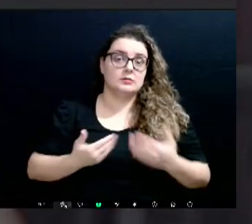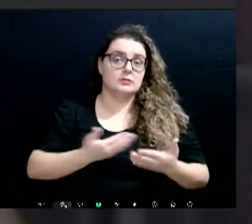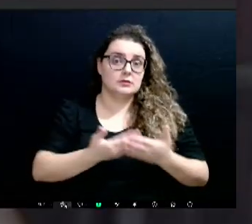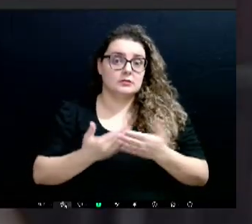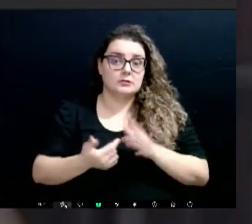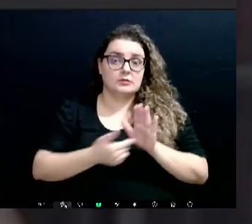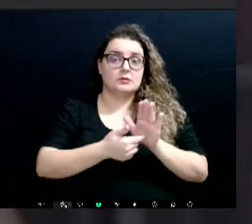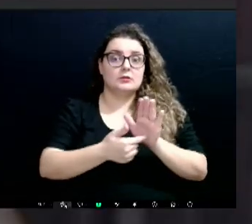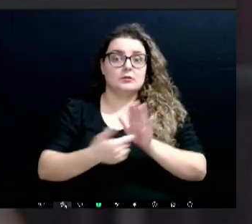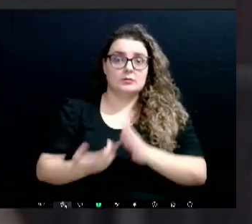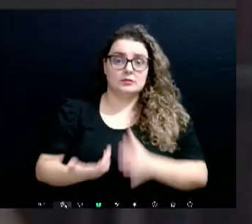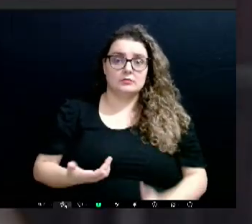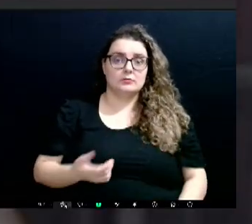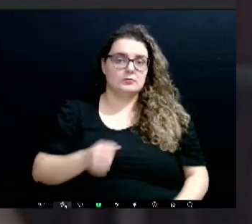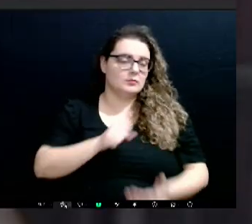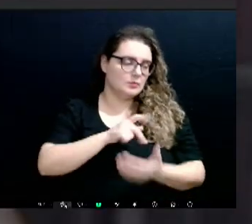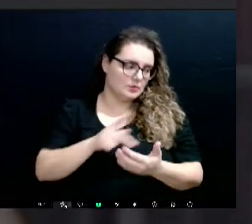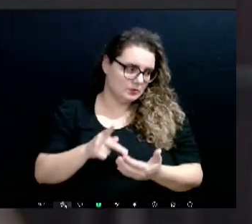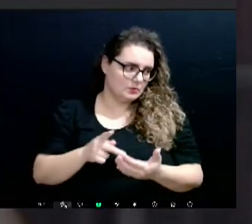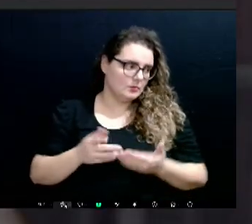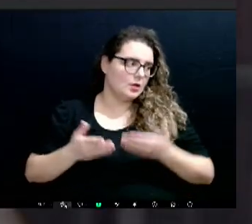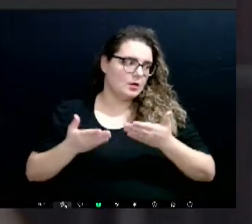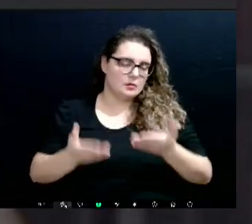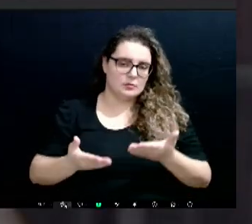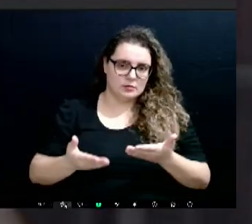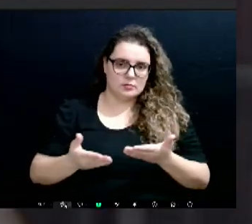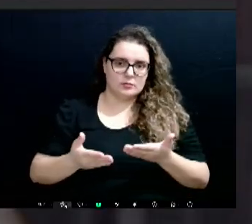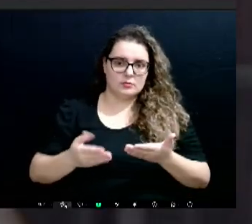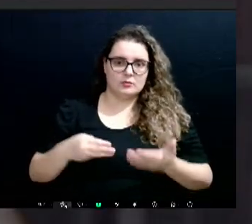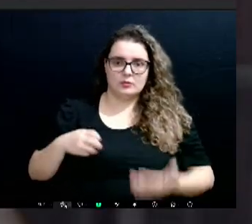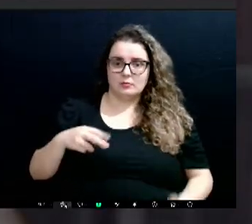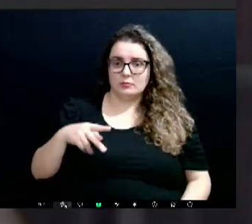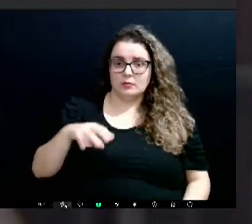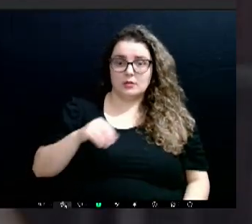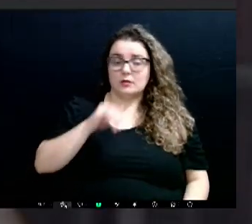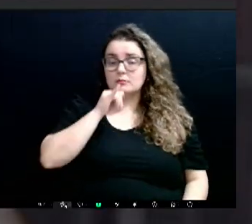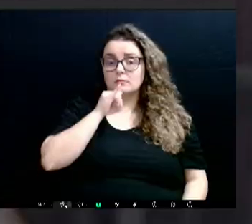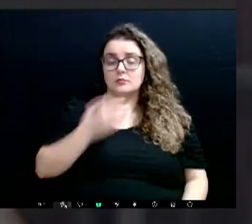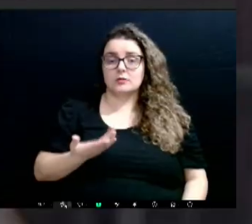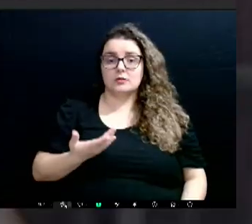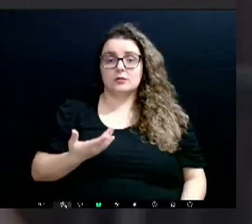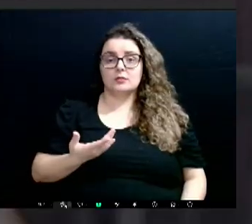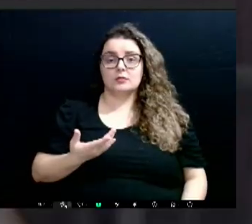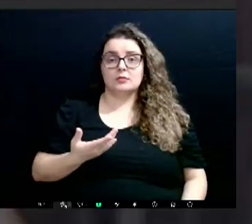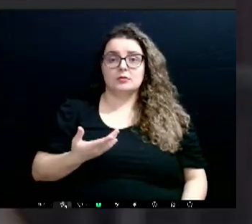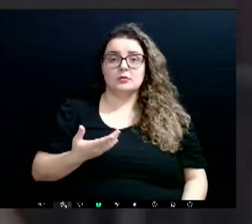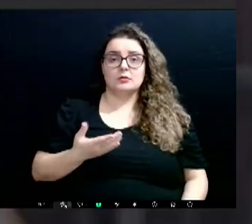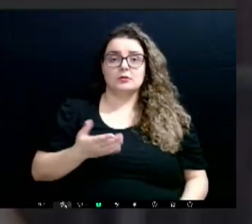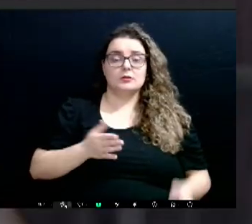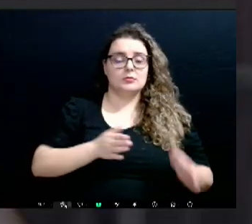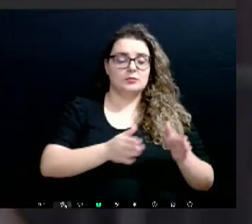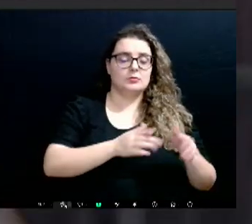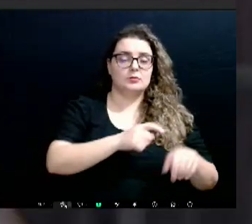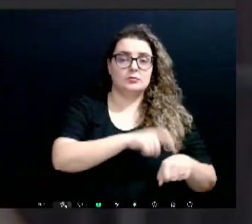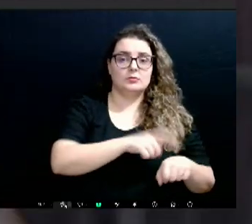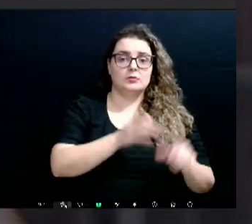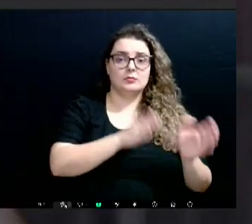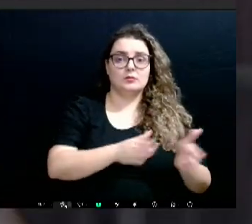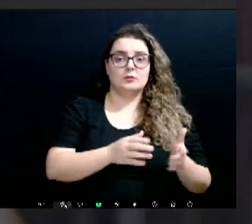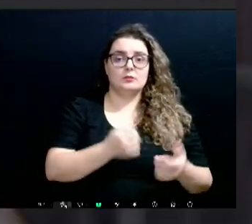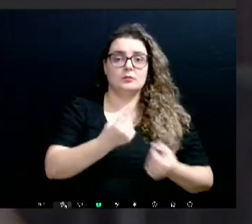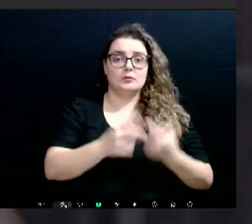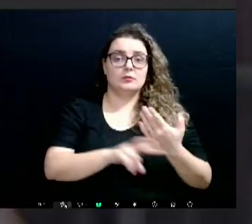um aplicativo ser colocado no mercado, por exemplo, ele tem que, dentro de um determinado tempo, produzir algumas reações